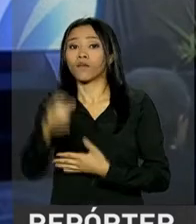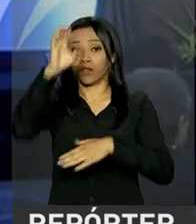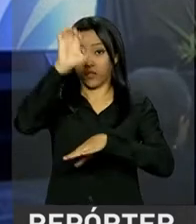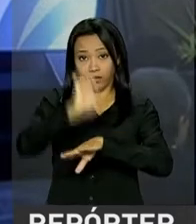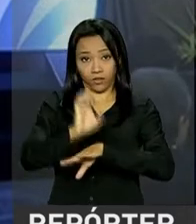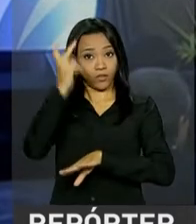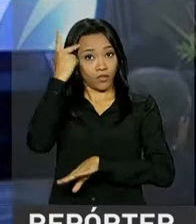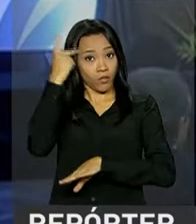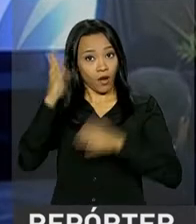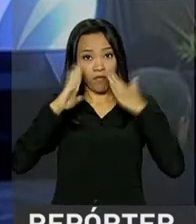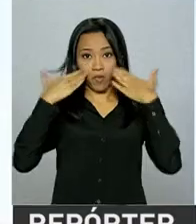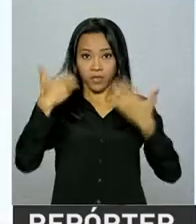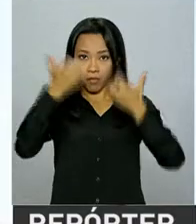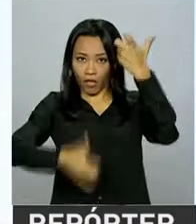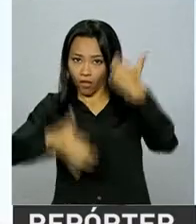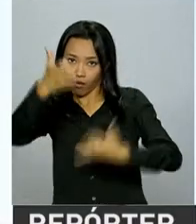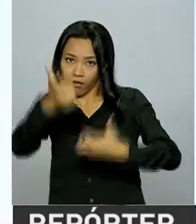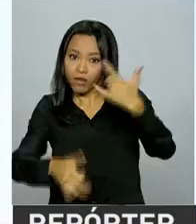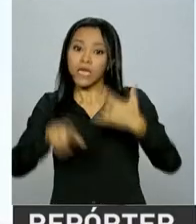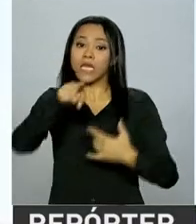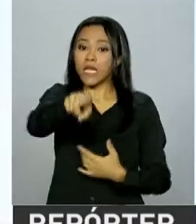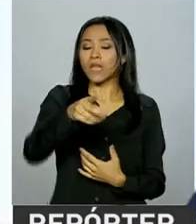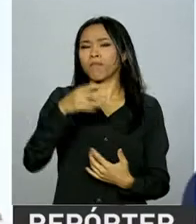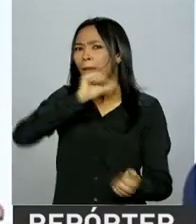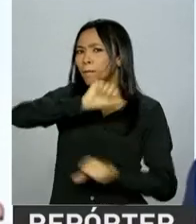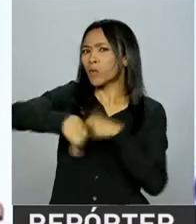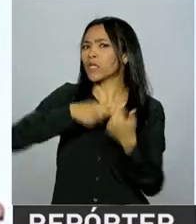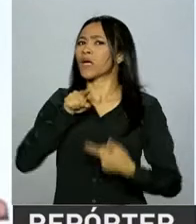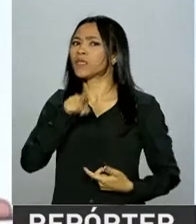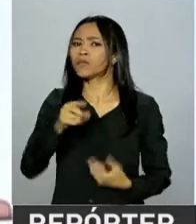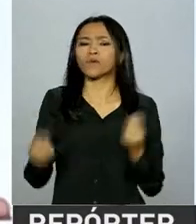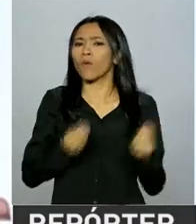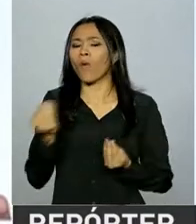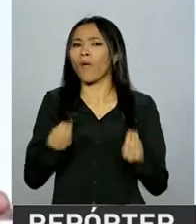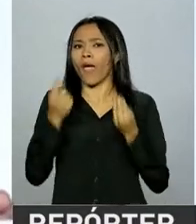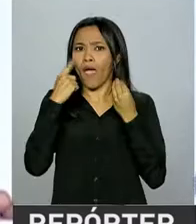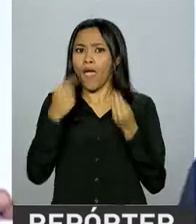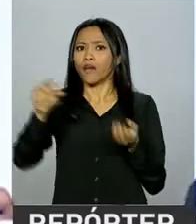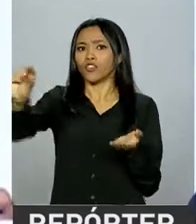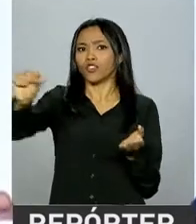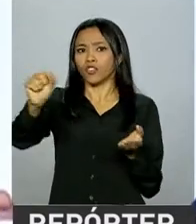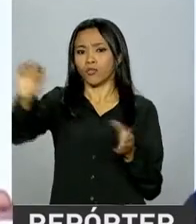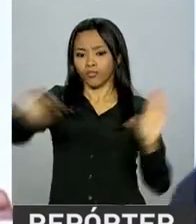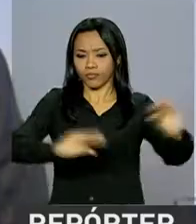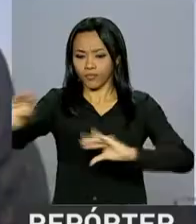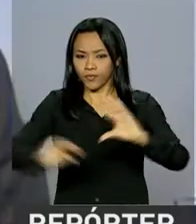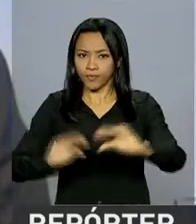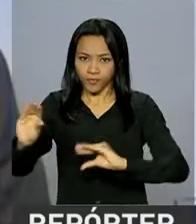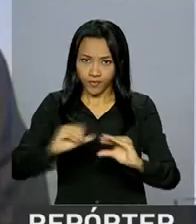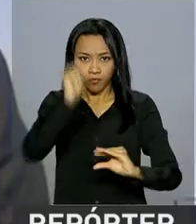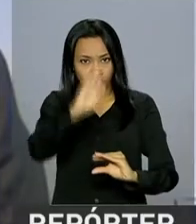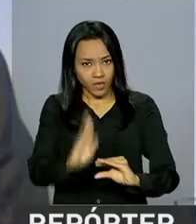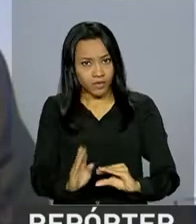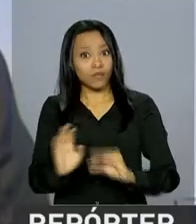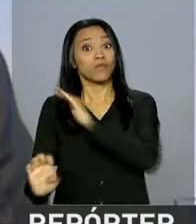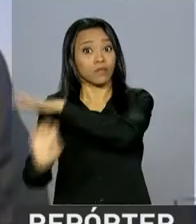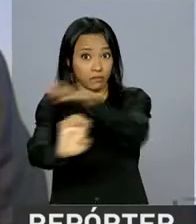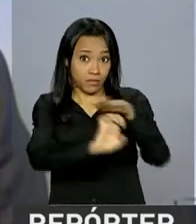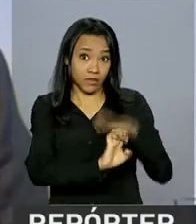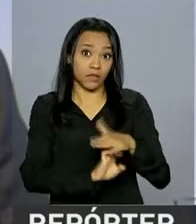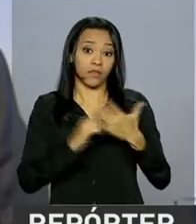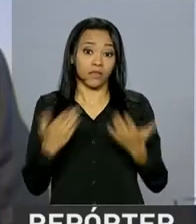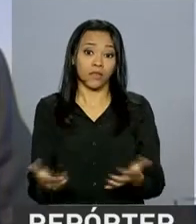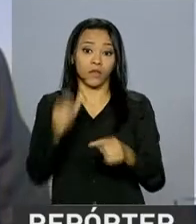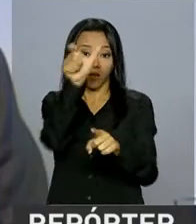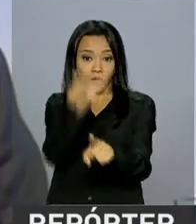para reverter esse quadro, segundo o ministro da Fazenda, é atrair investimentos da iniciativa privada. O ministro do Planejamento,